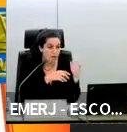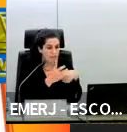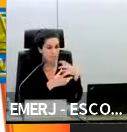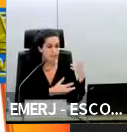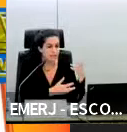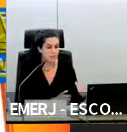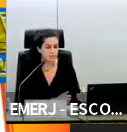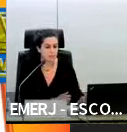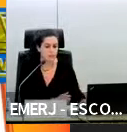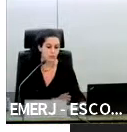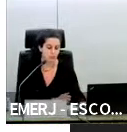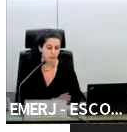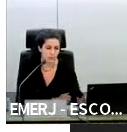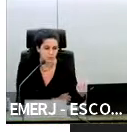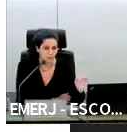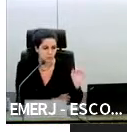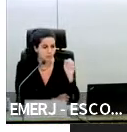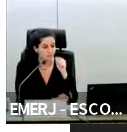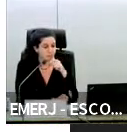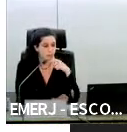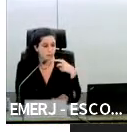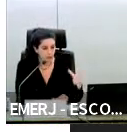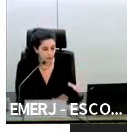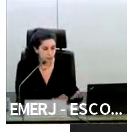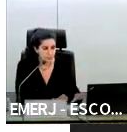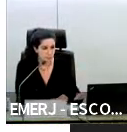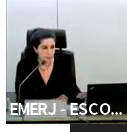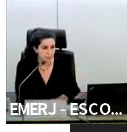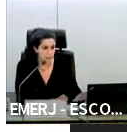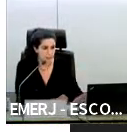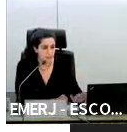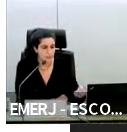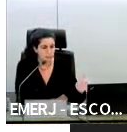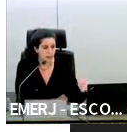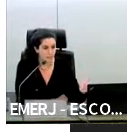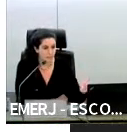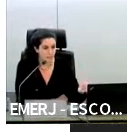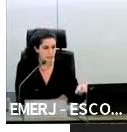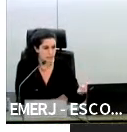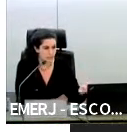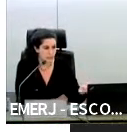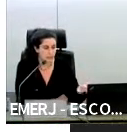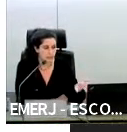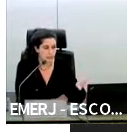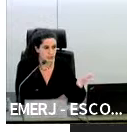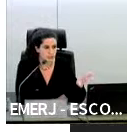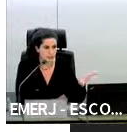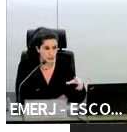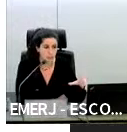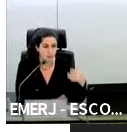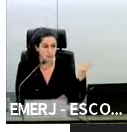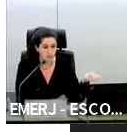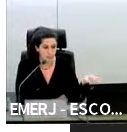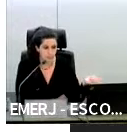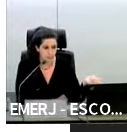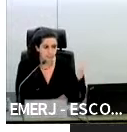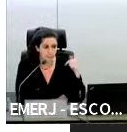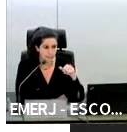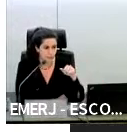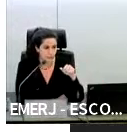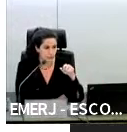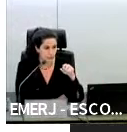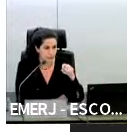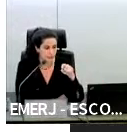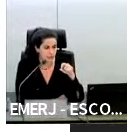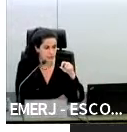doméstica vai se adequando a esses contextos. Fala também rapidamente sobre esse mapa, claro, que são as respostas à pandemia a